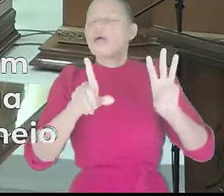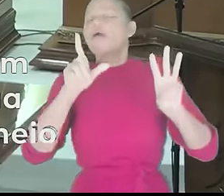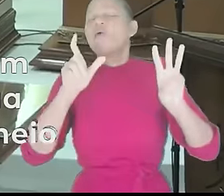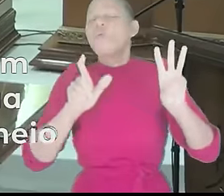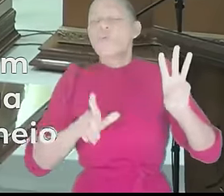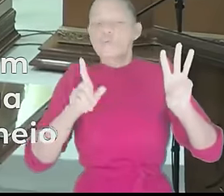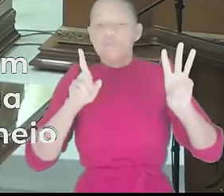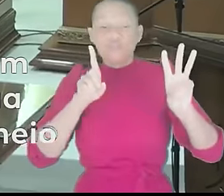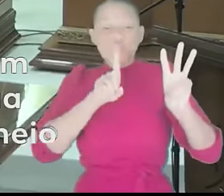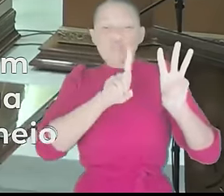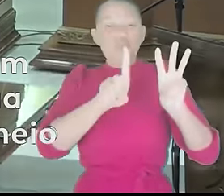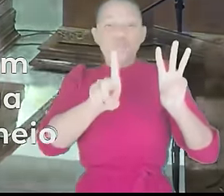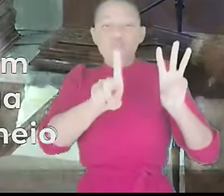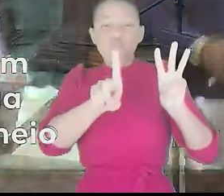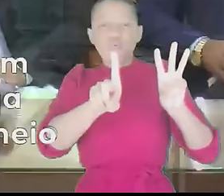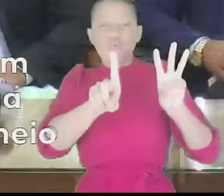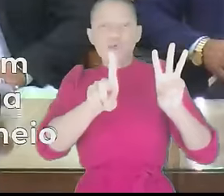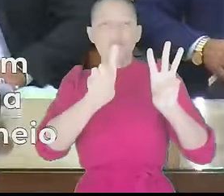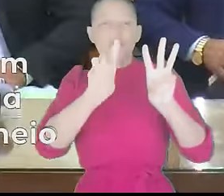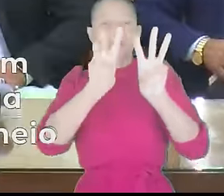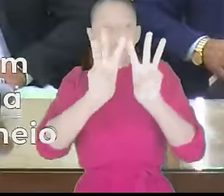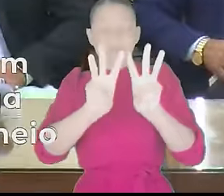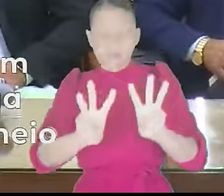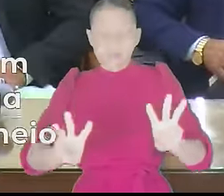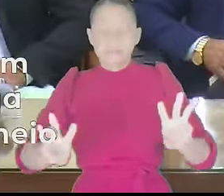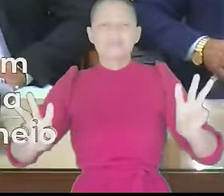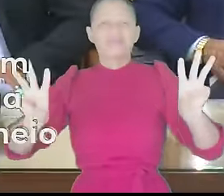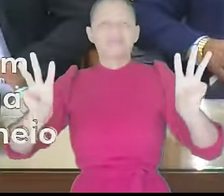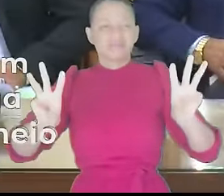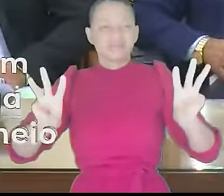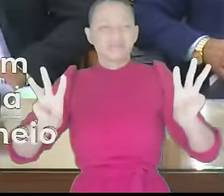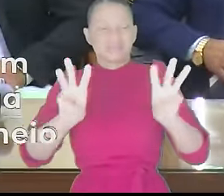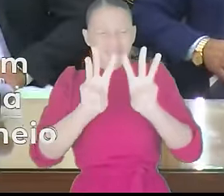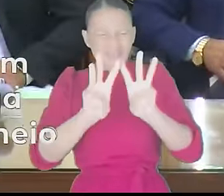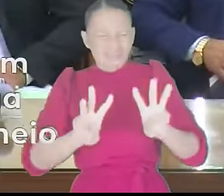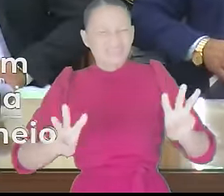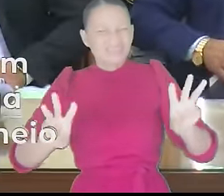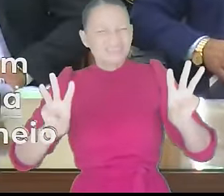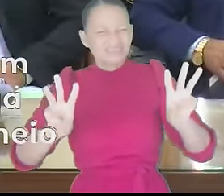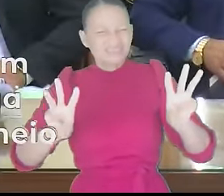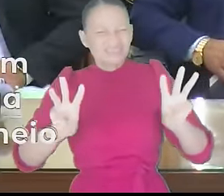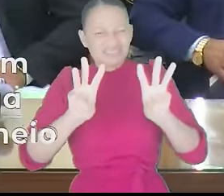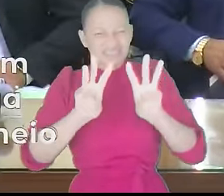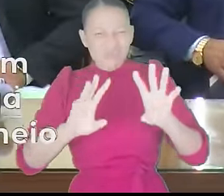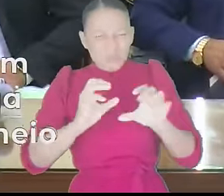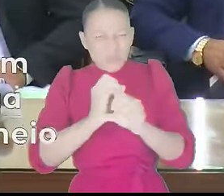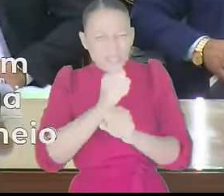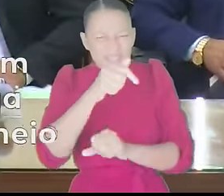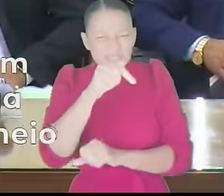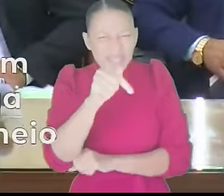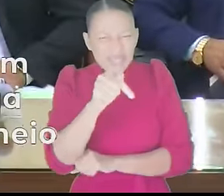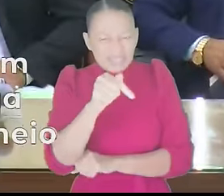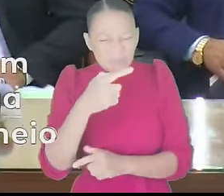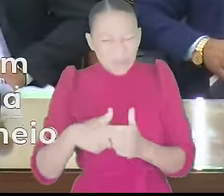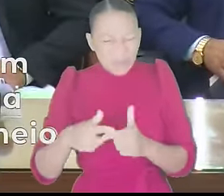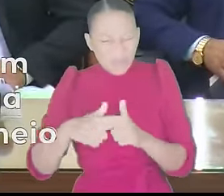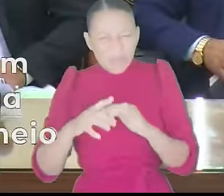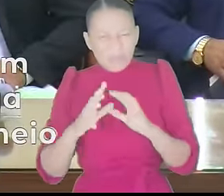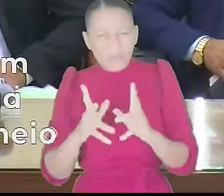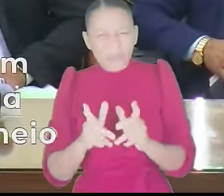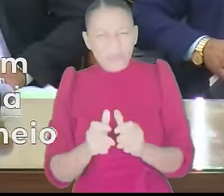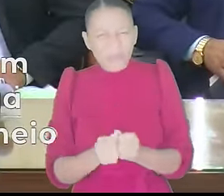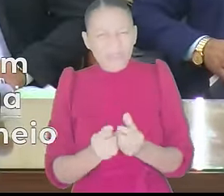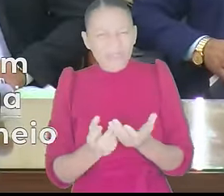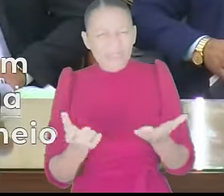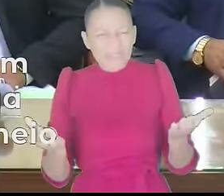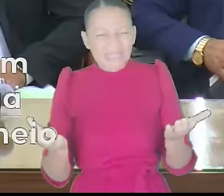No meio. No meio de quê? Dos sete. Peraí, dos sete? Com esses problemas todinhos? É. Ele